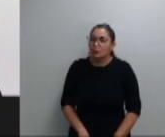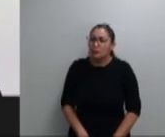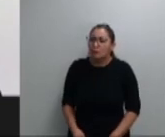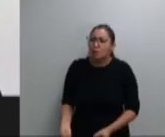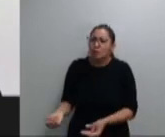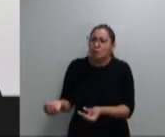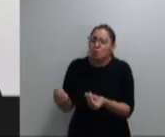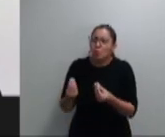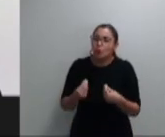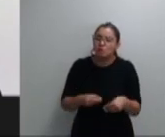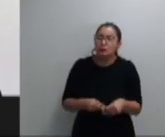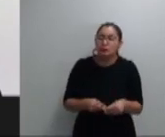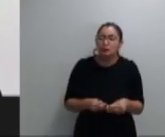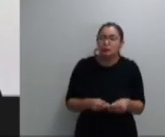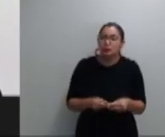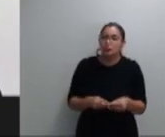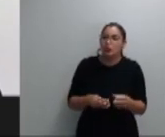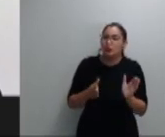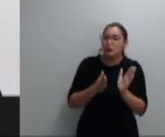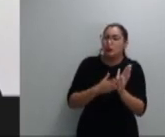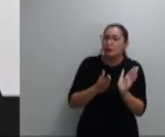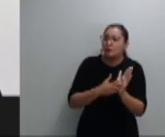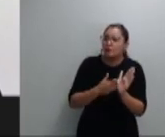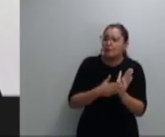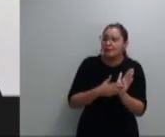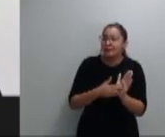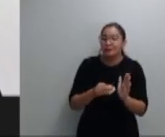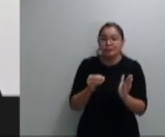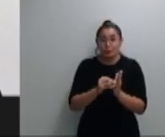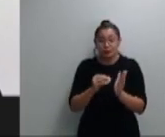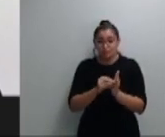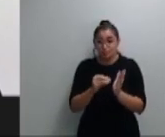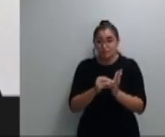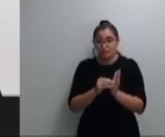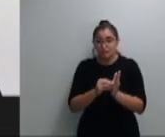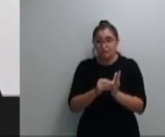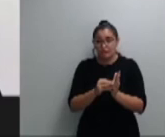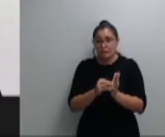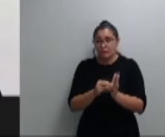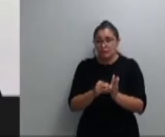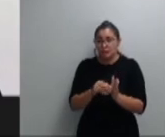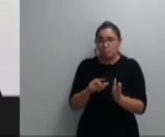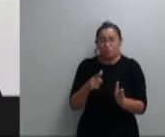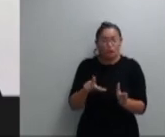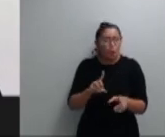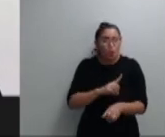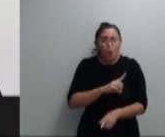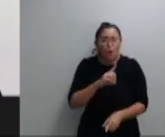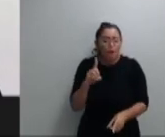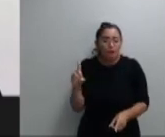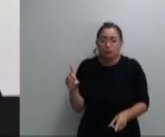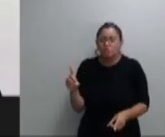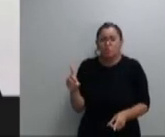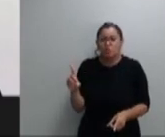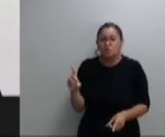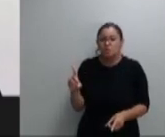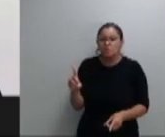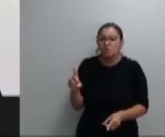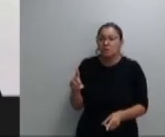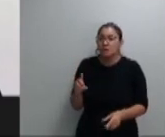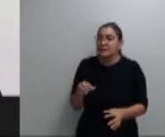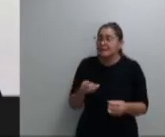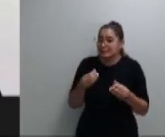uma informação que encontra respaldo nos autos não há efetivamente um dado seguro